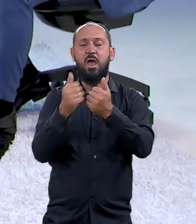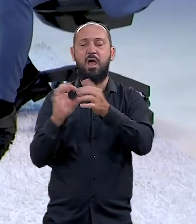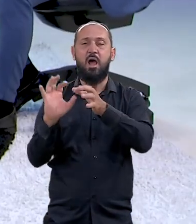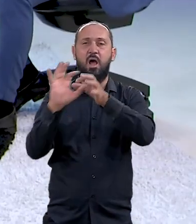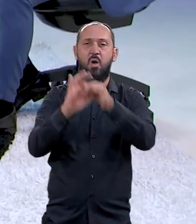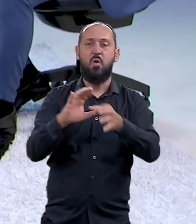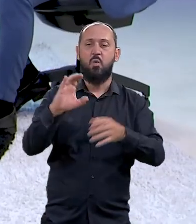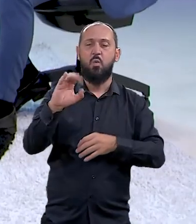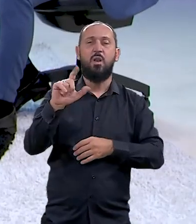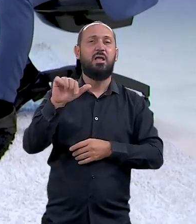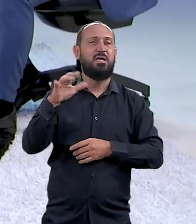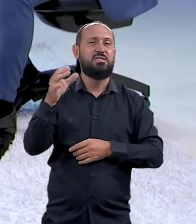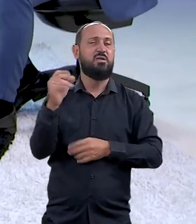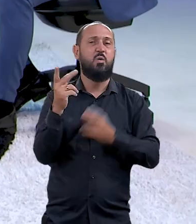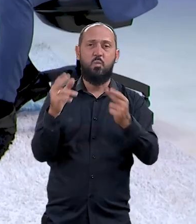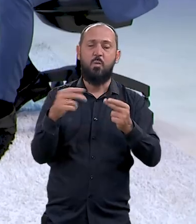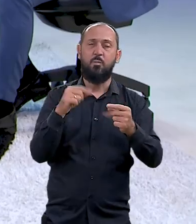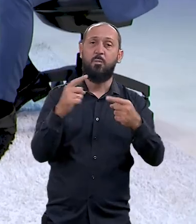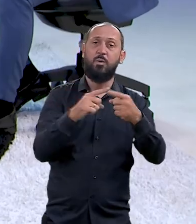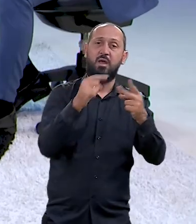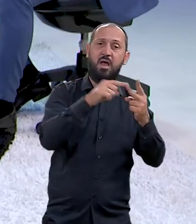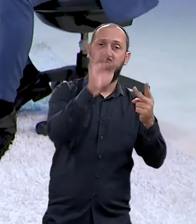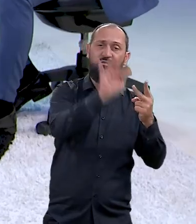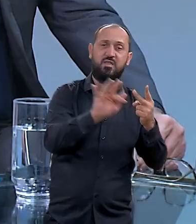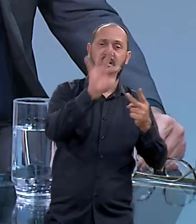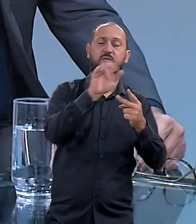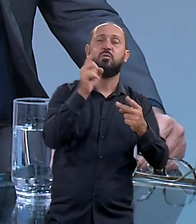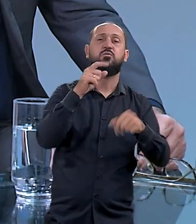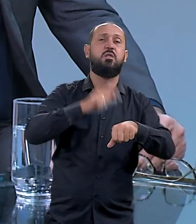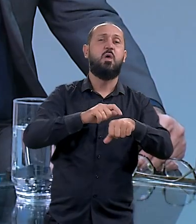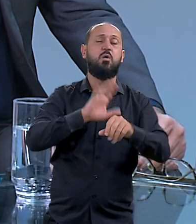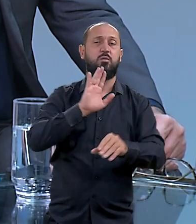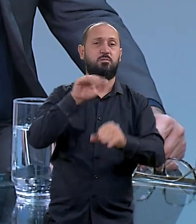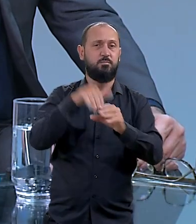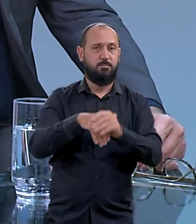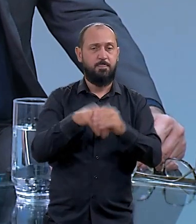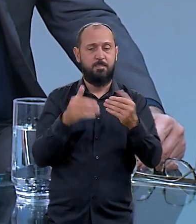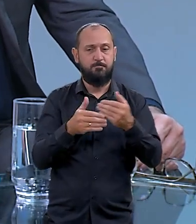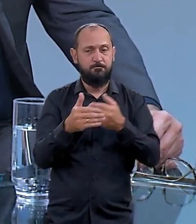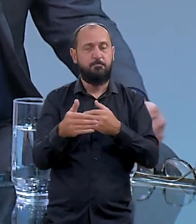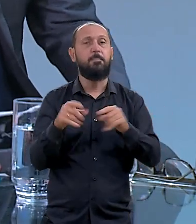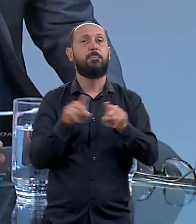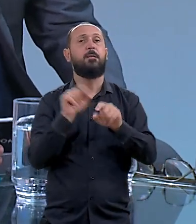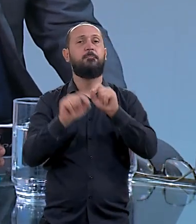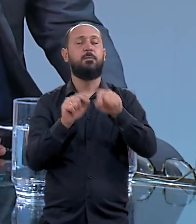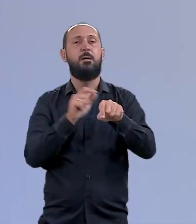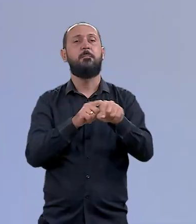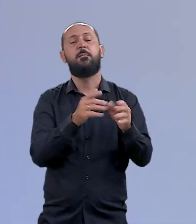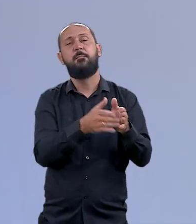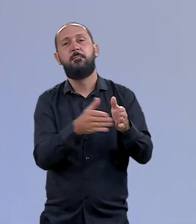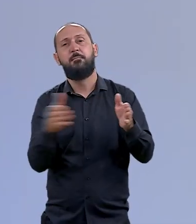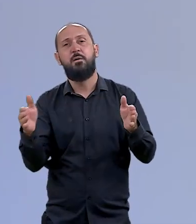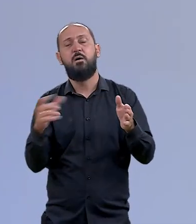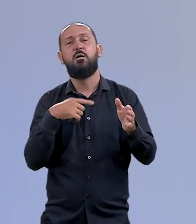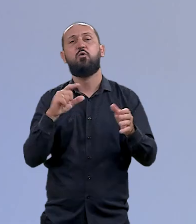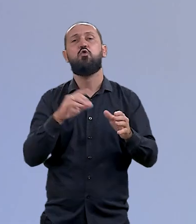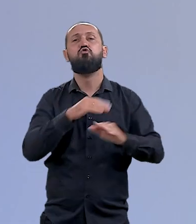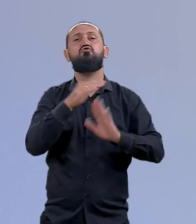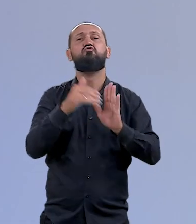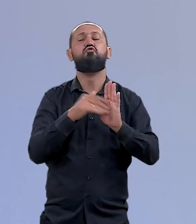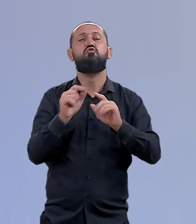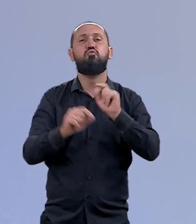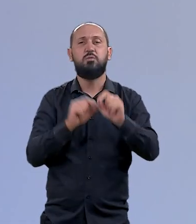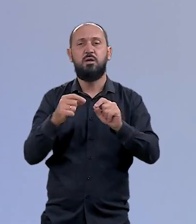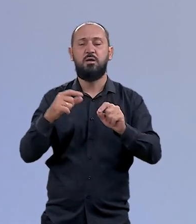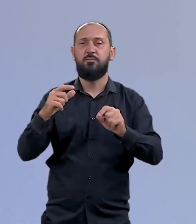determinado número de deputados, se não tiver o partido, ele acaba sendo extinto. Nessa possibilidade criou-se a federação. A